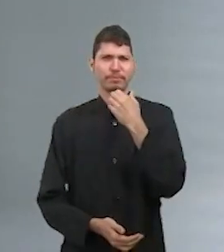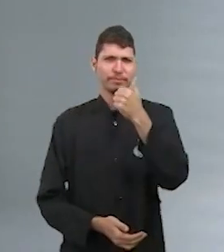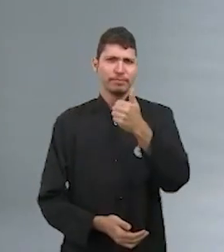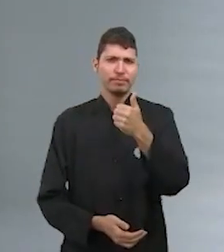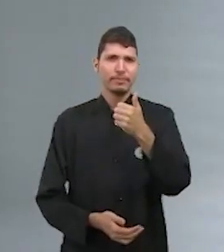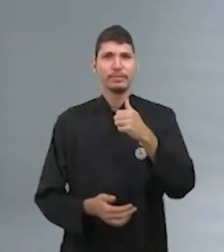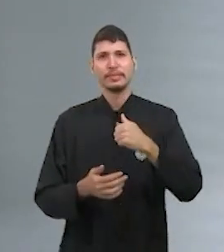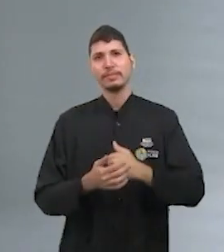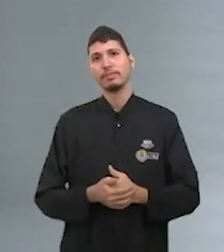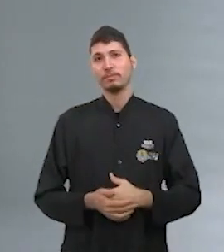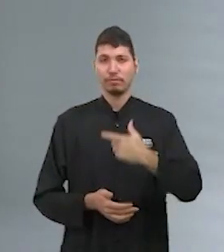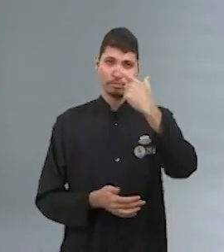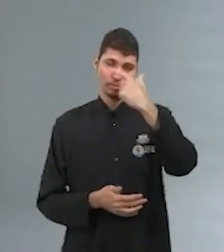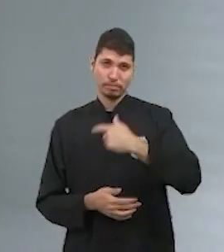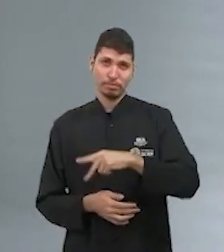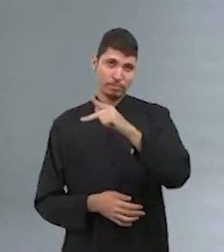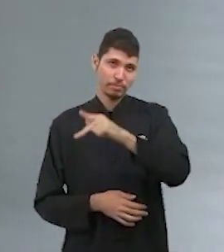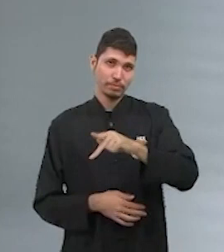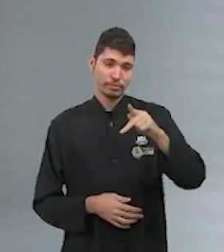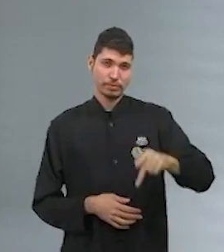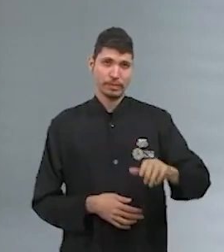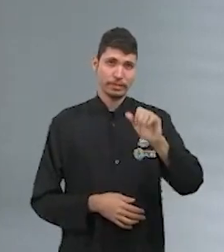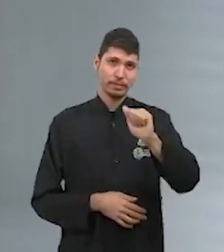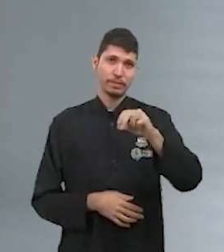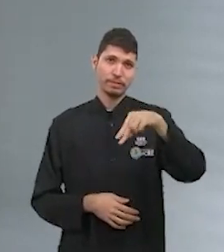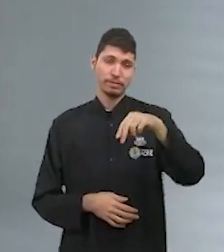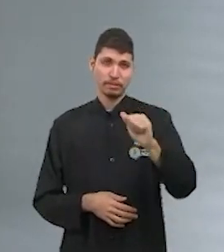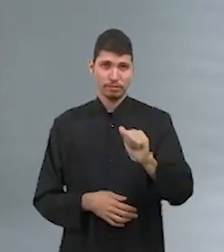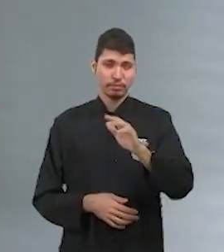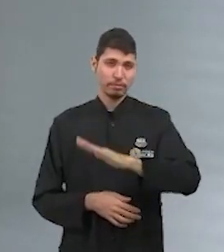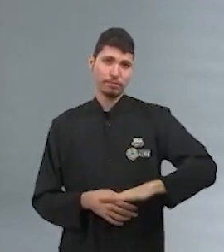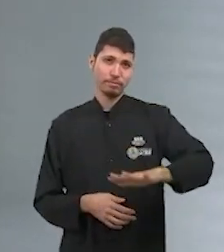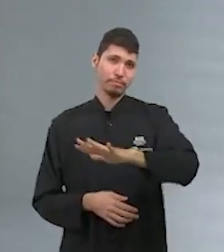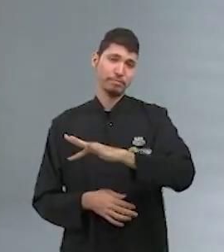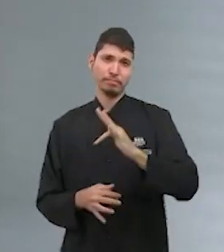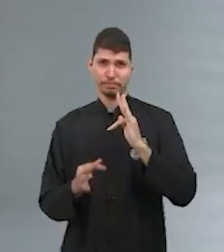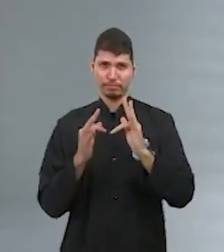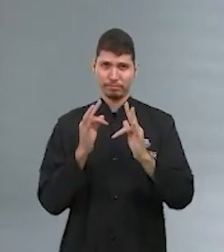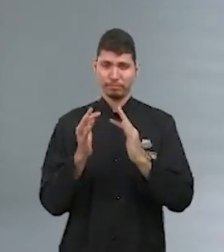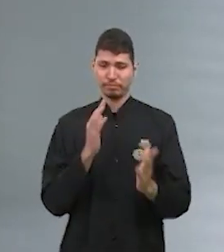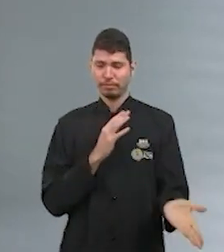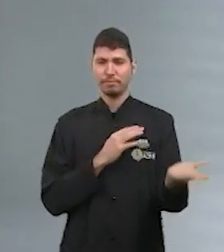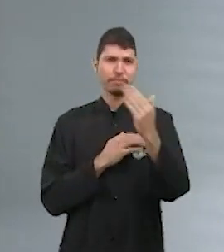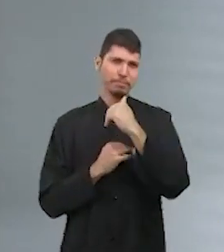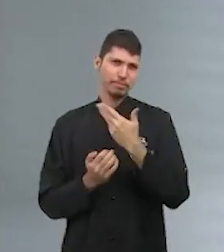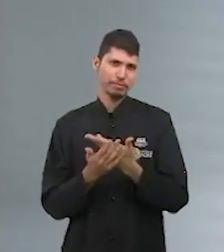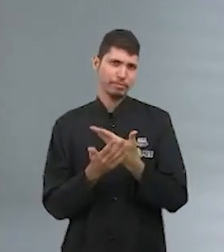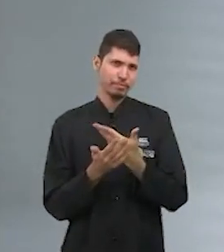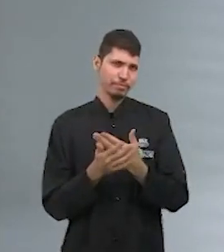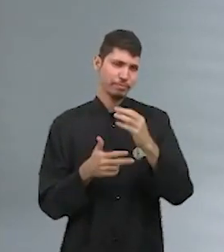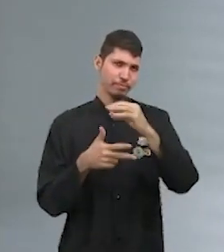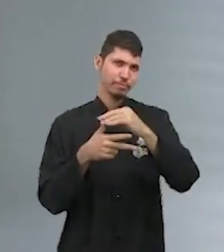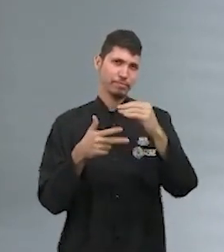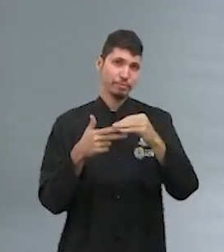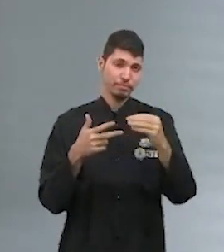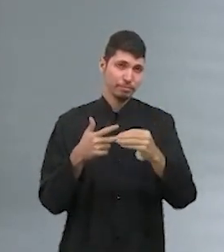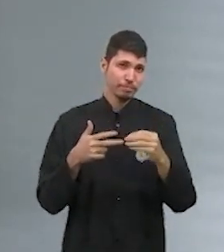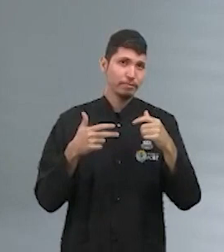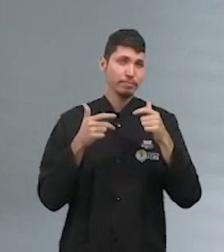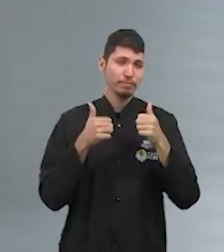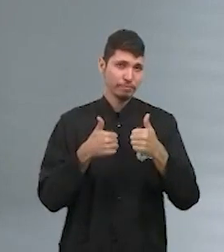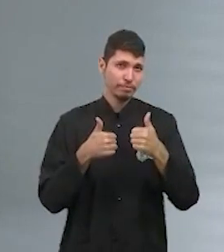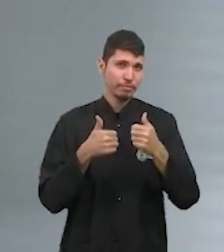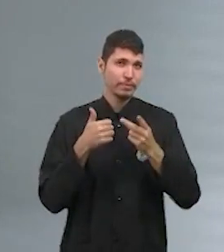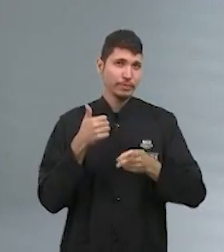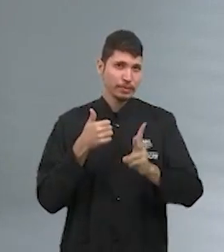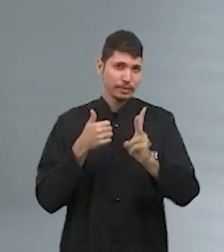sou a professora Ana Raquel e venho aqui com um componente de Física. Vamos para mais uma aula do Pré-ENEM Legal? Bom, dando continuidade